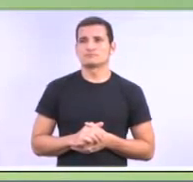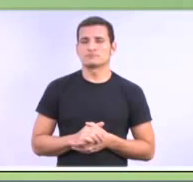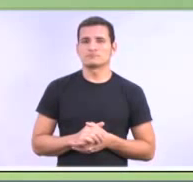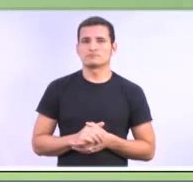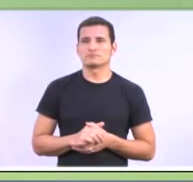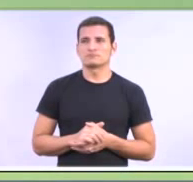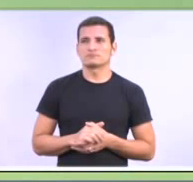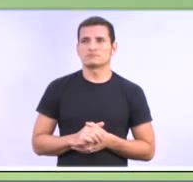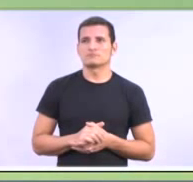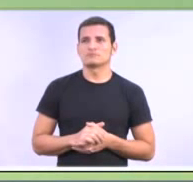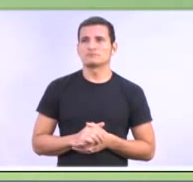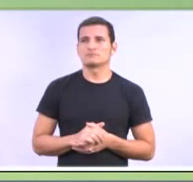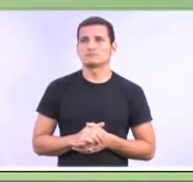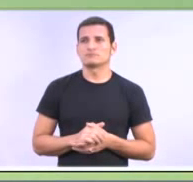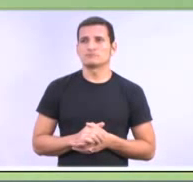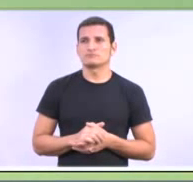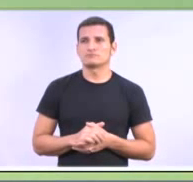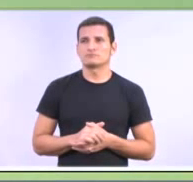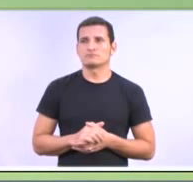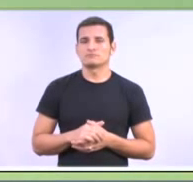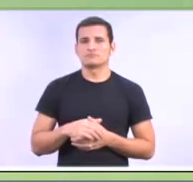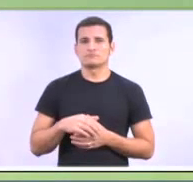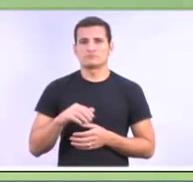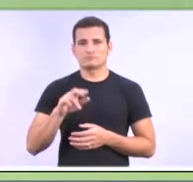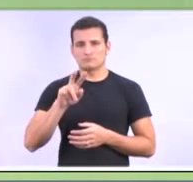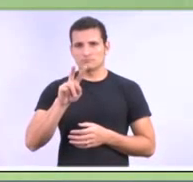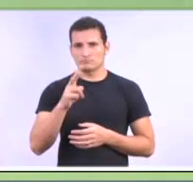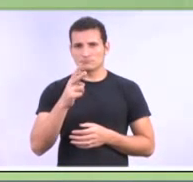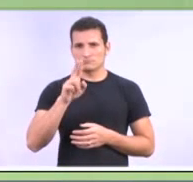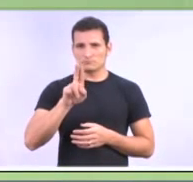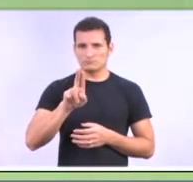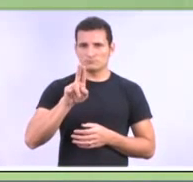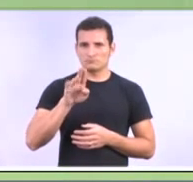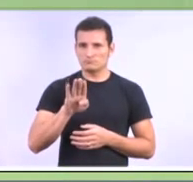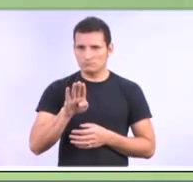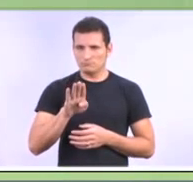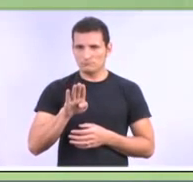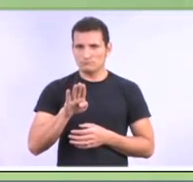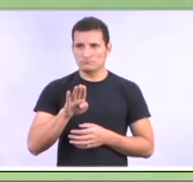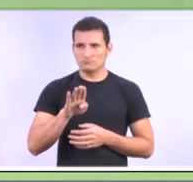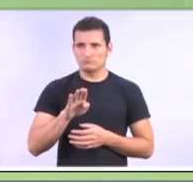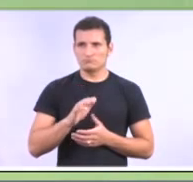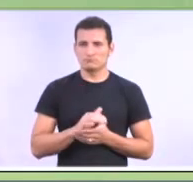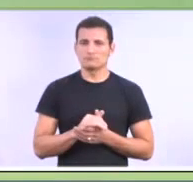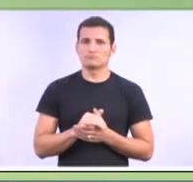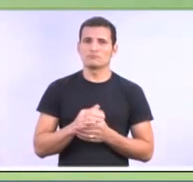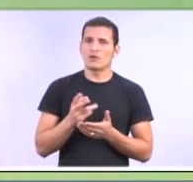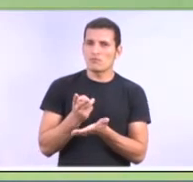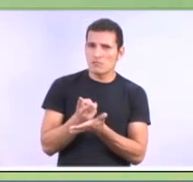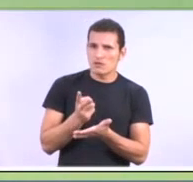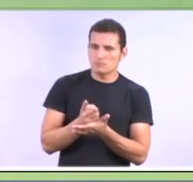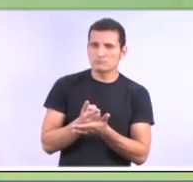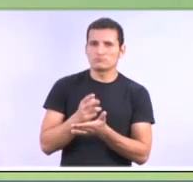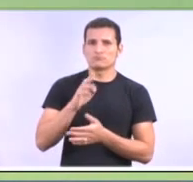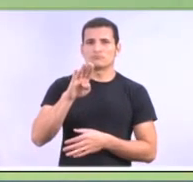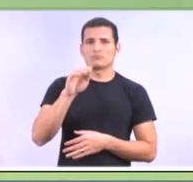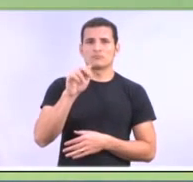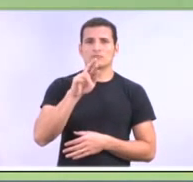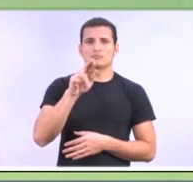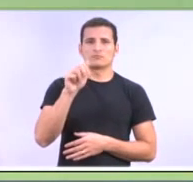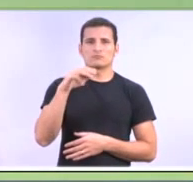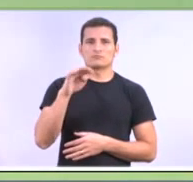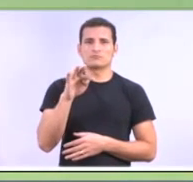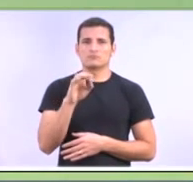a transmissão. Caso seja um hub, por exemplo, ocorre o mesmo que a topologia em barramento. A gente vai ver nas